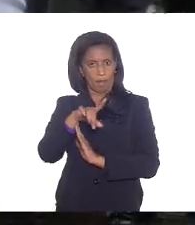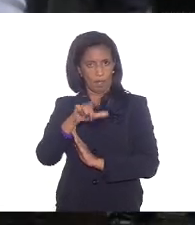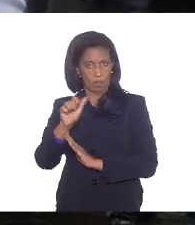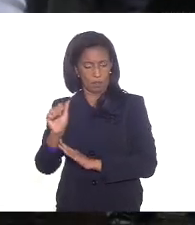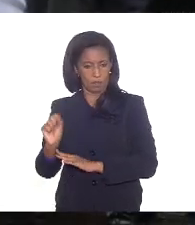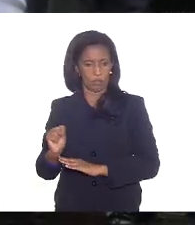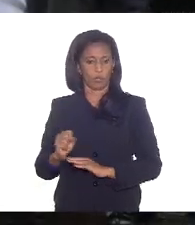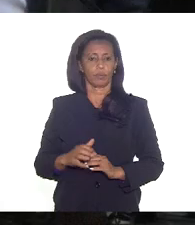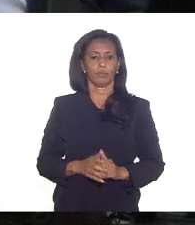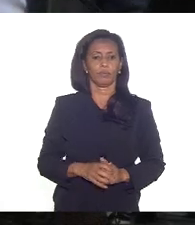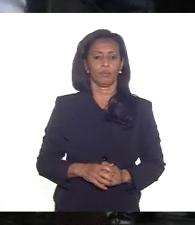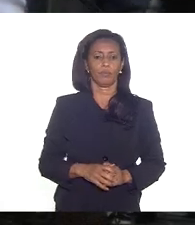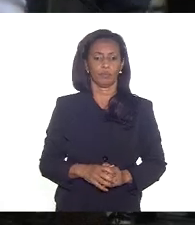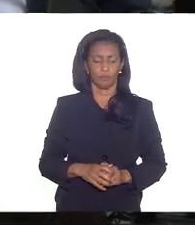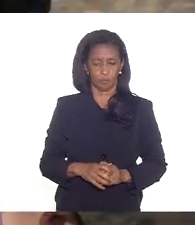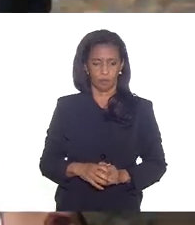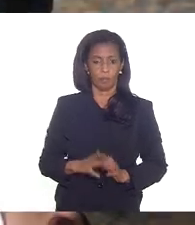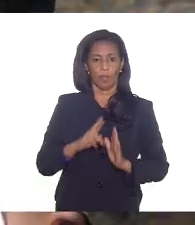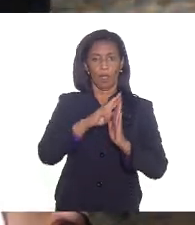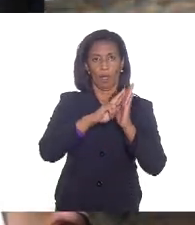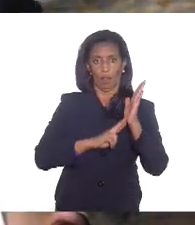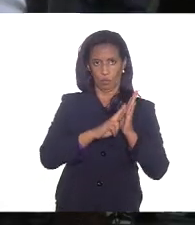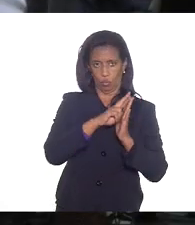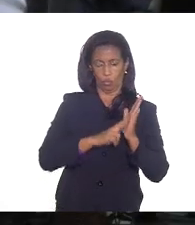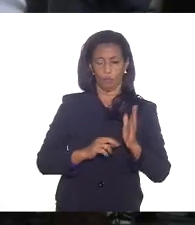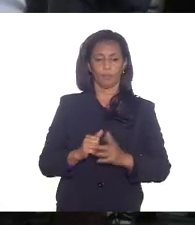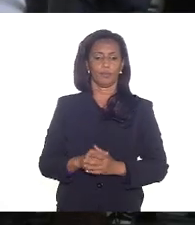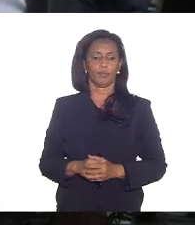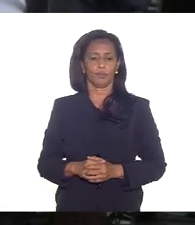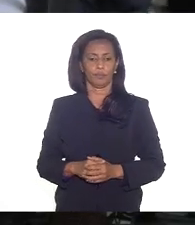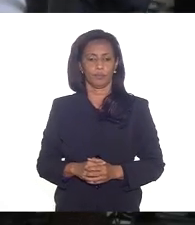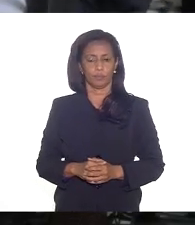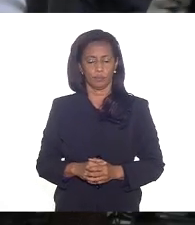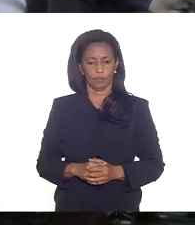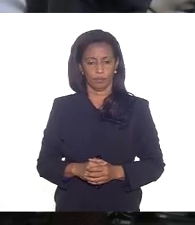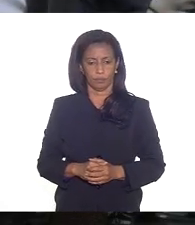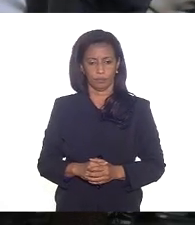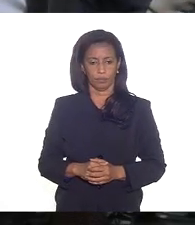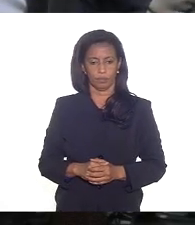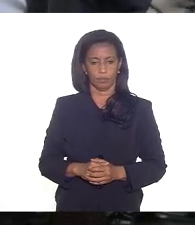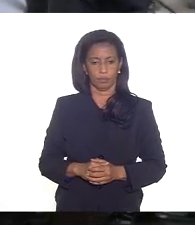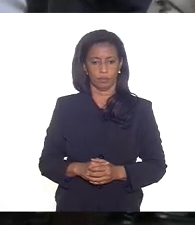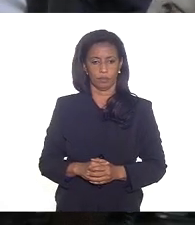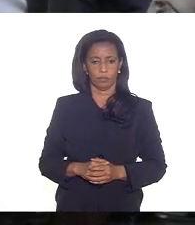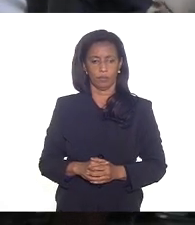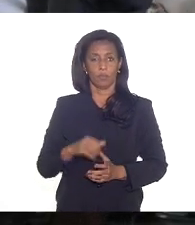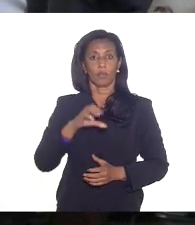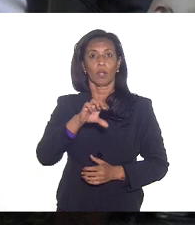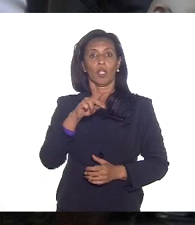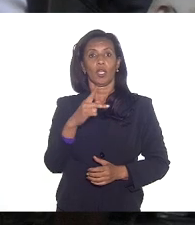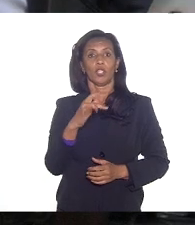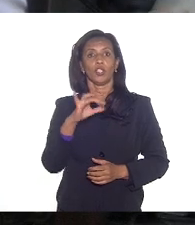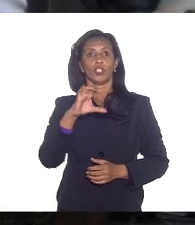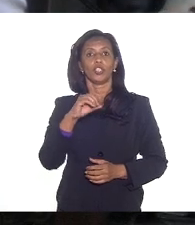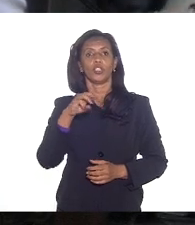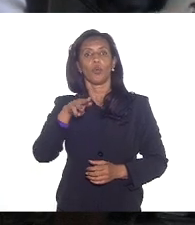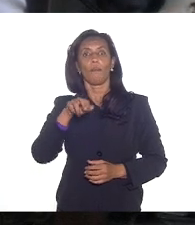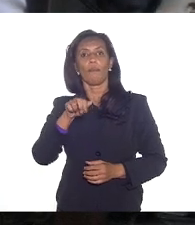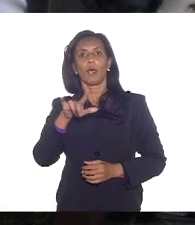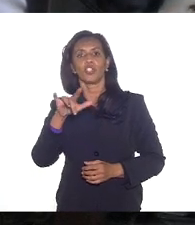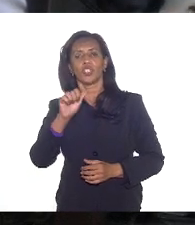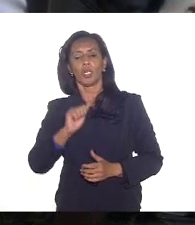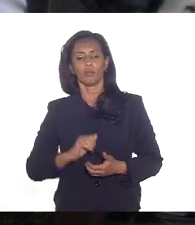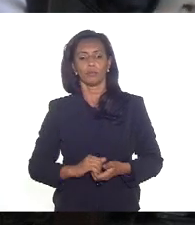acompanha o modo de emergência seu voto o relator relator ela tô dois aho que tá do Chico Machado